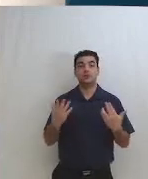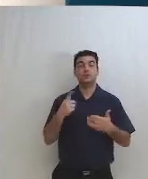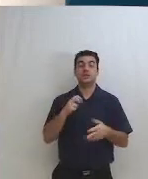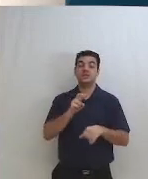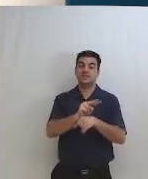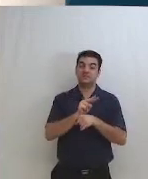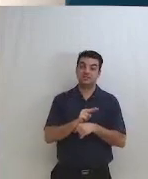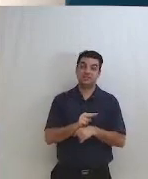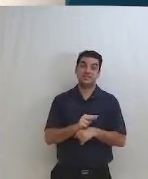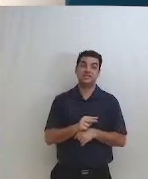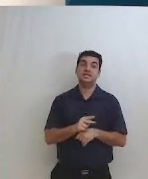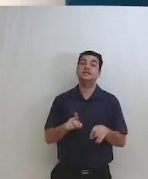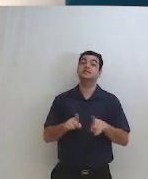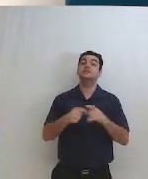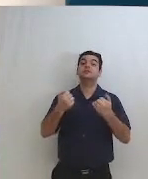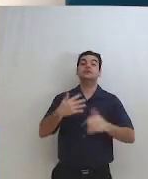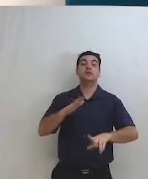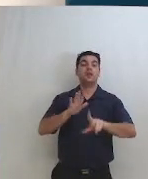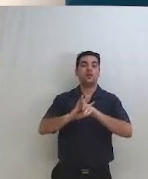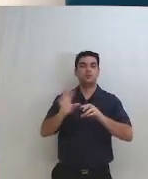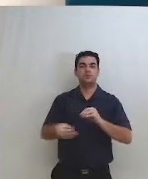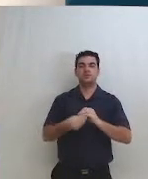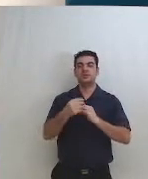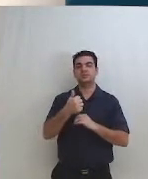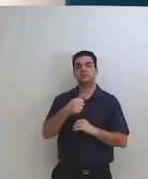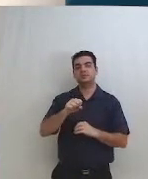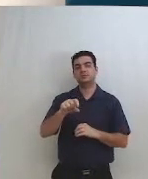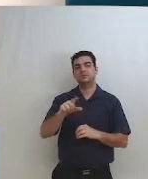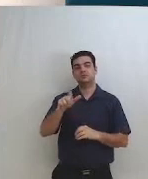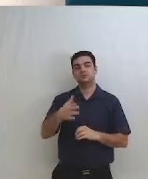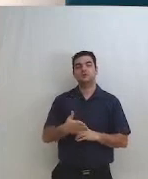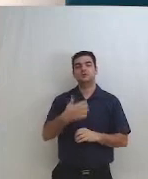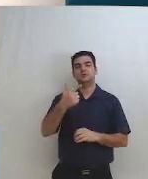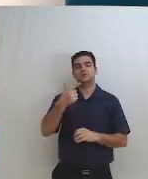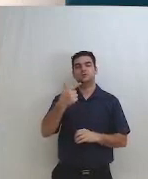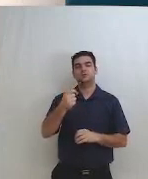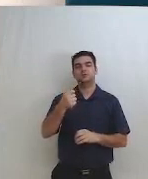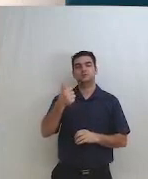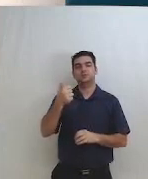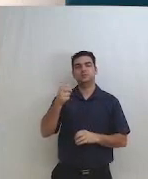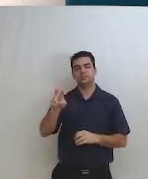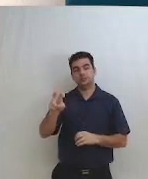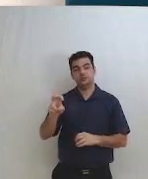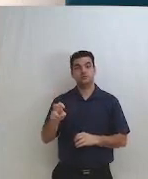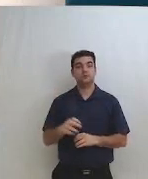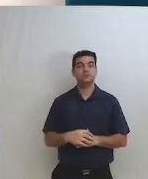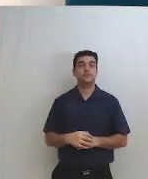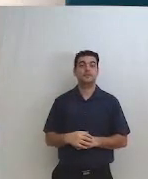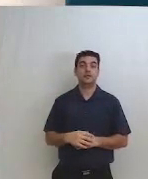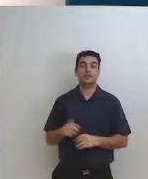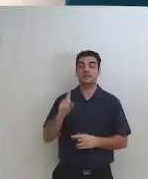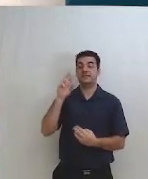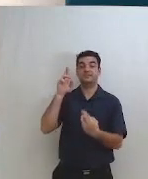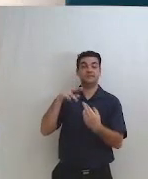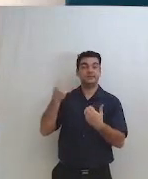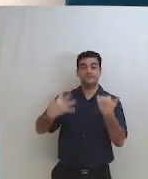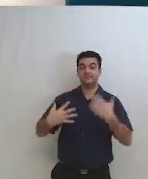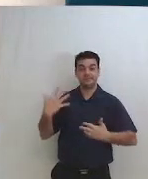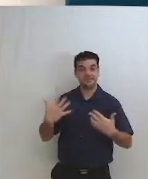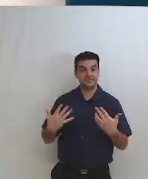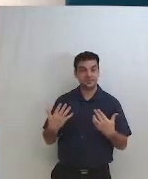Lei Complementar 118 de 2005, que não se refere aos fatos postos no julgamento